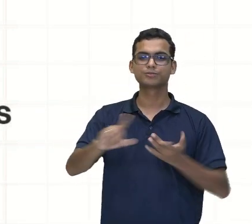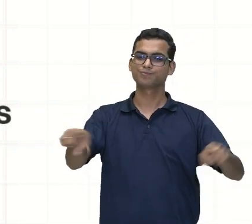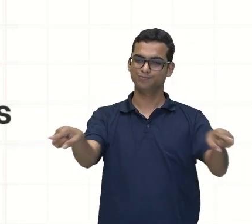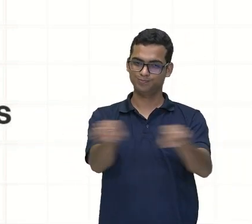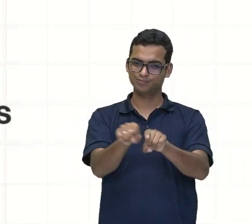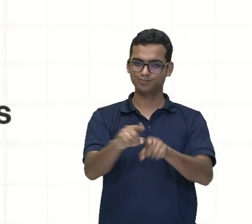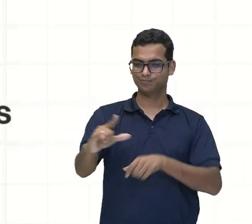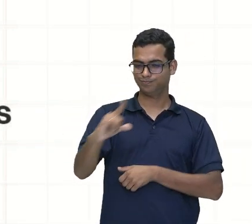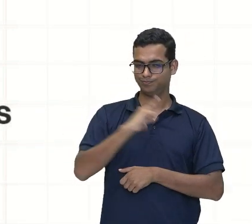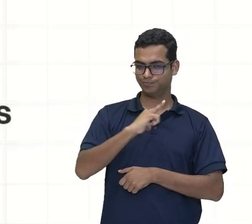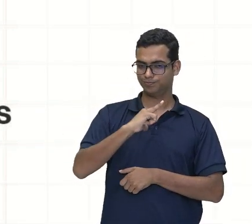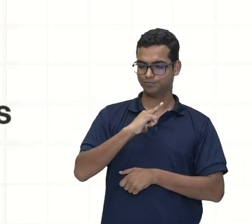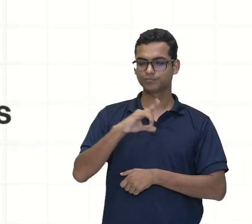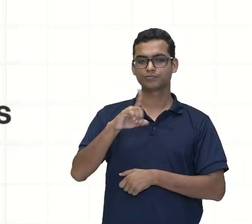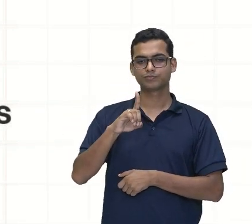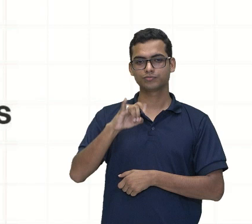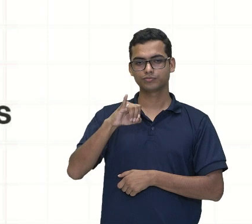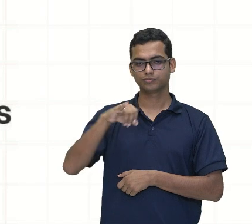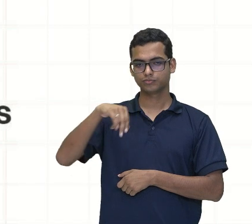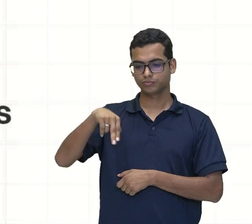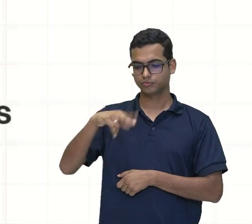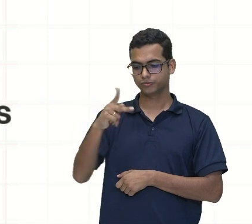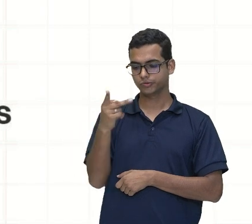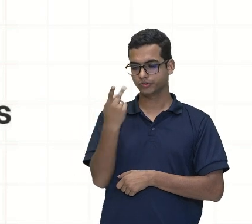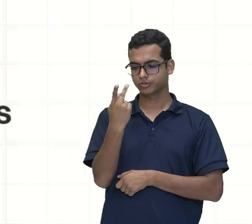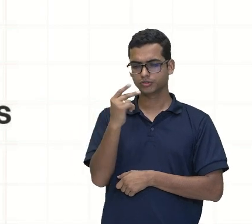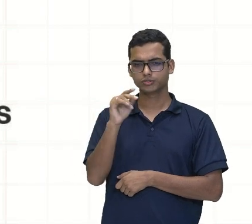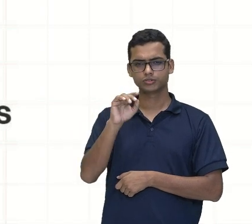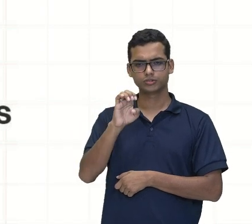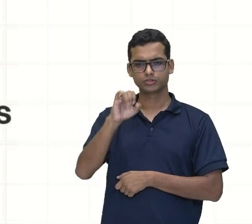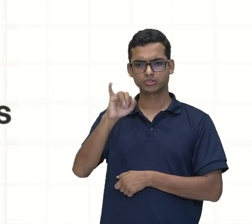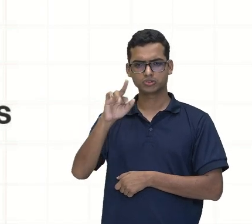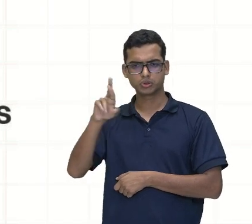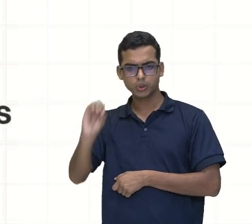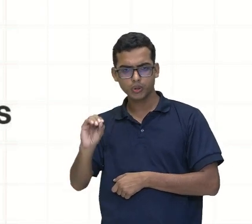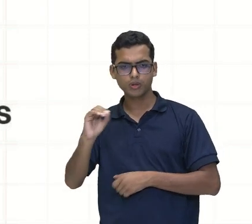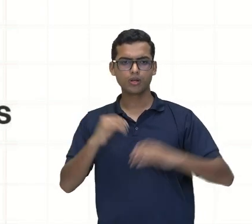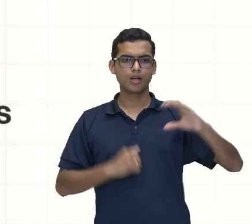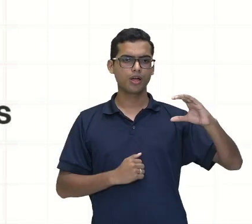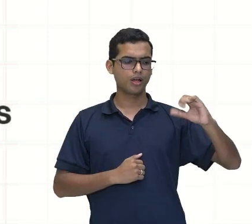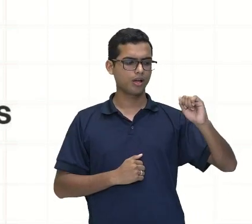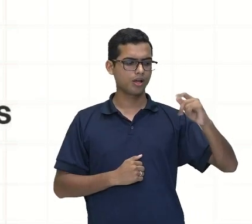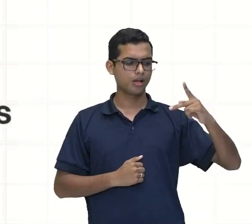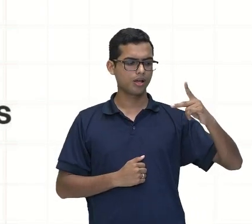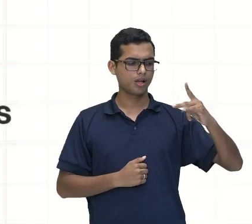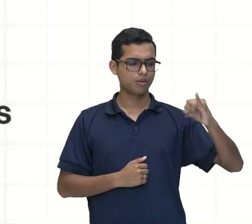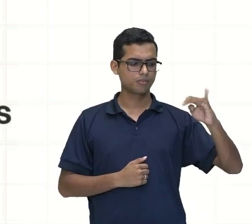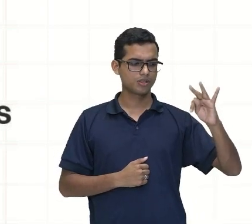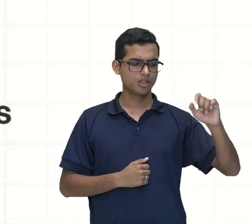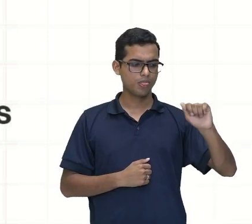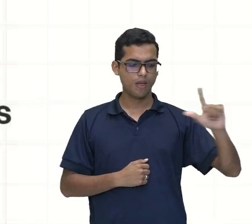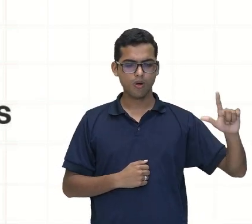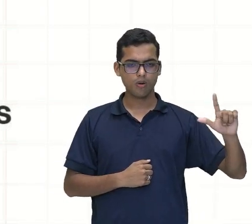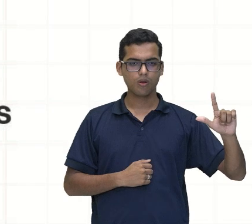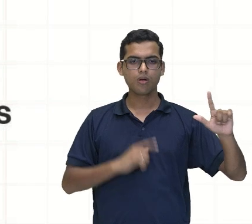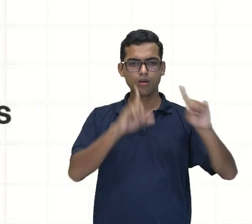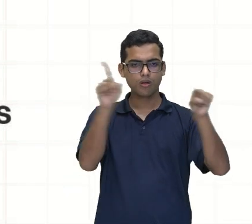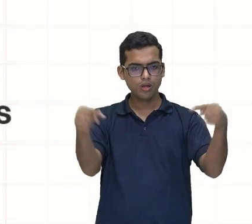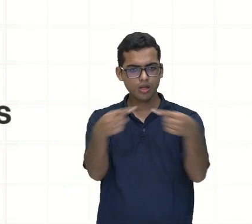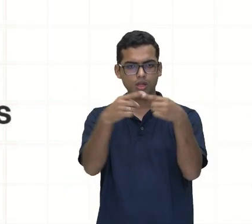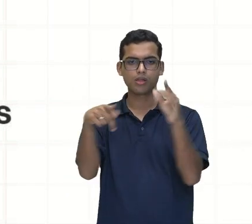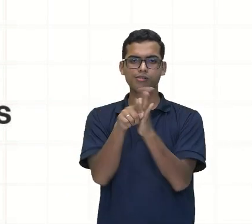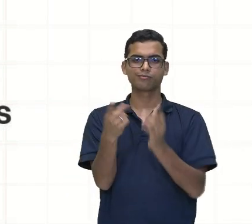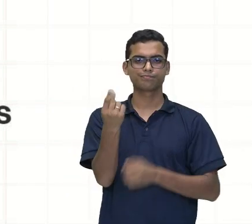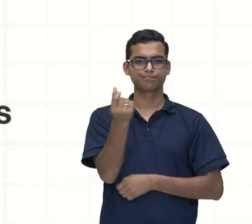falando de dinheiro, certo? Falou na palavra capital, mencionei a palavra capital, associa ali a dinheiro. Isso